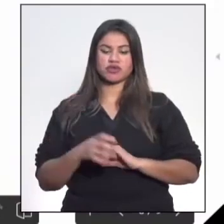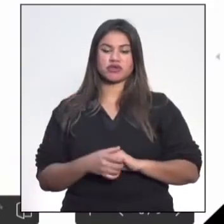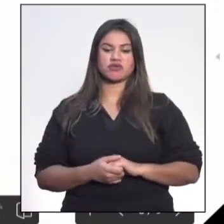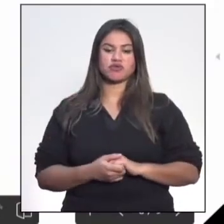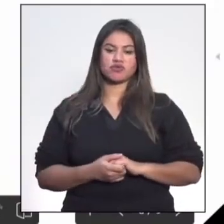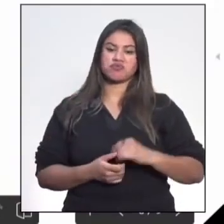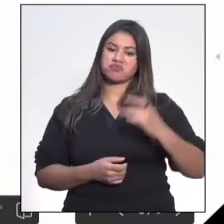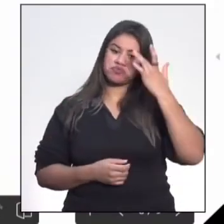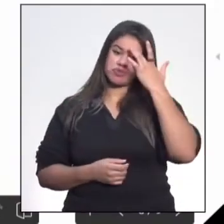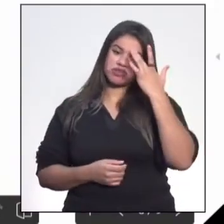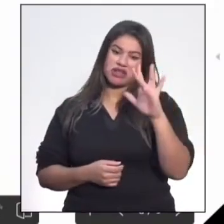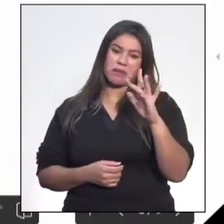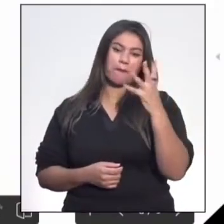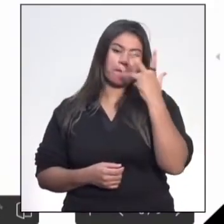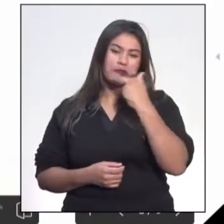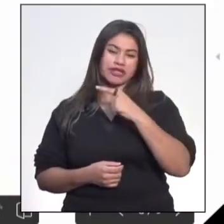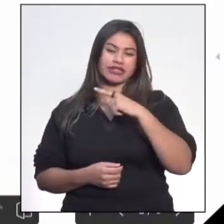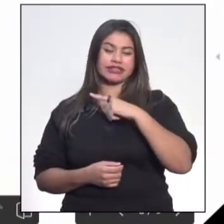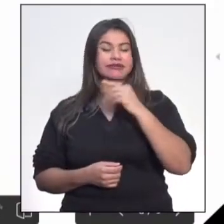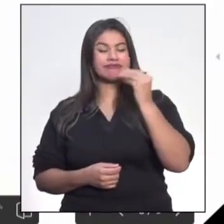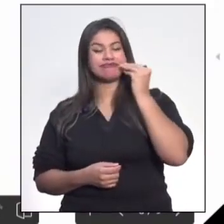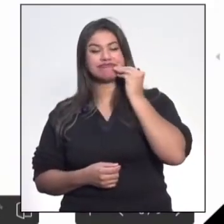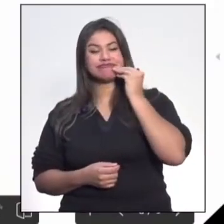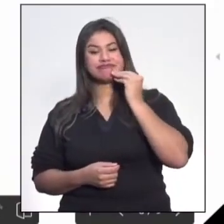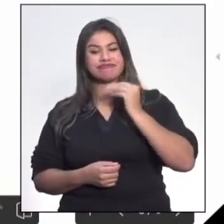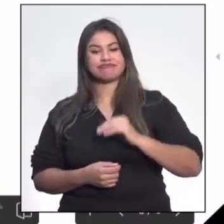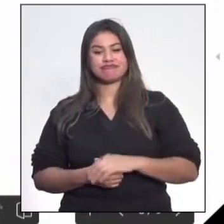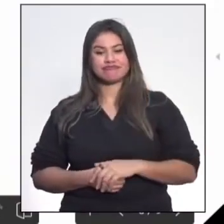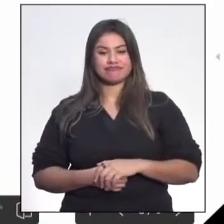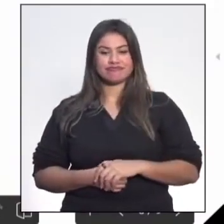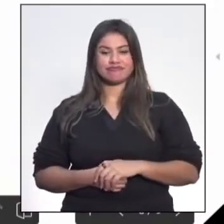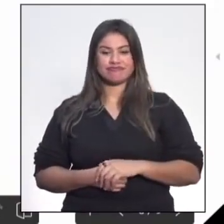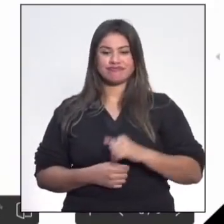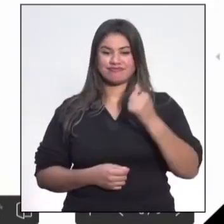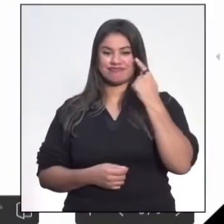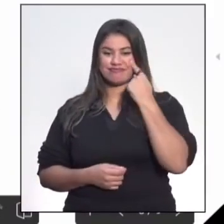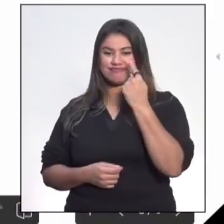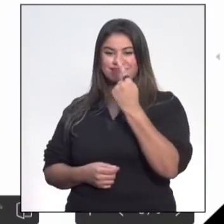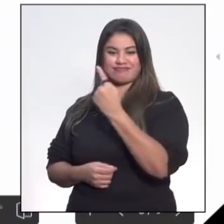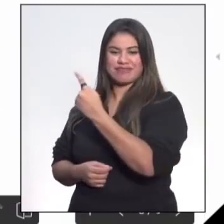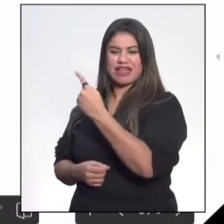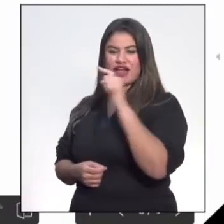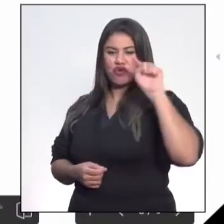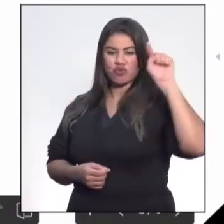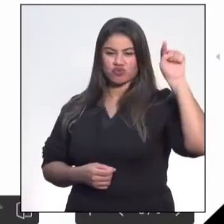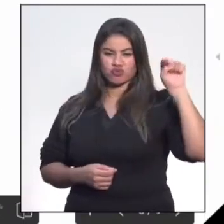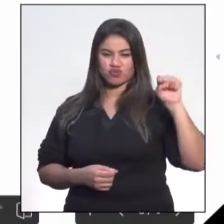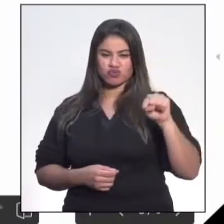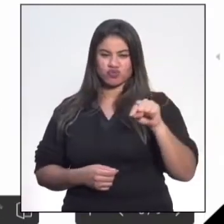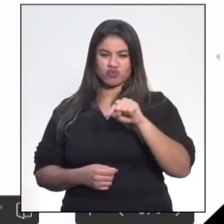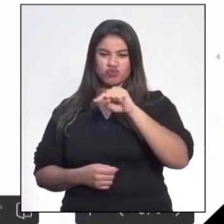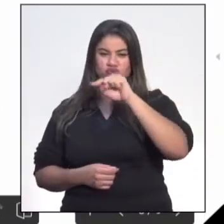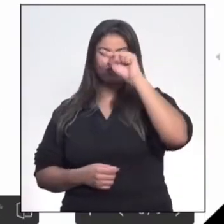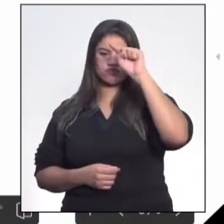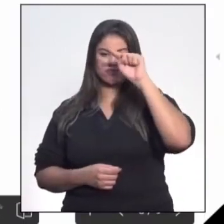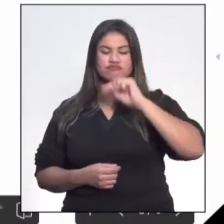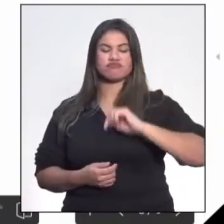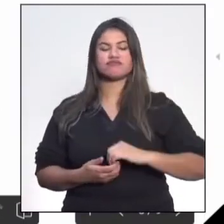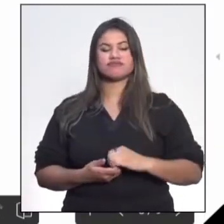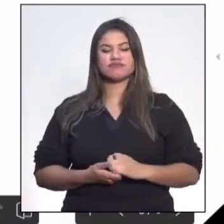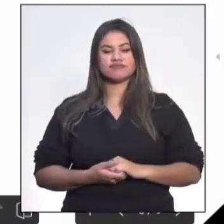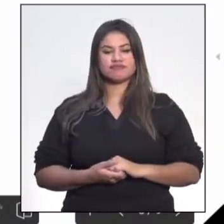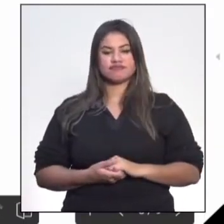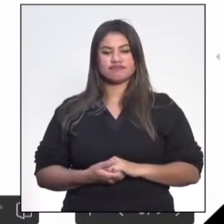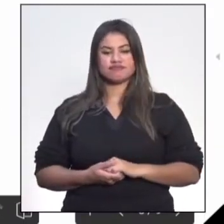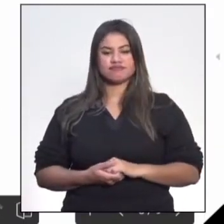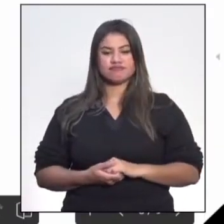Não sei se ela vai ficar bonita, mas vamos achar que vai. Sim? Então, a gente dá uma arrumadinha. E